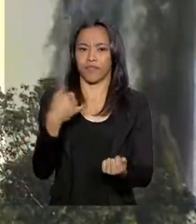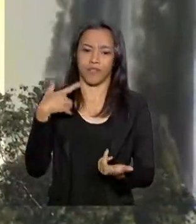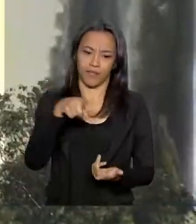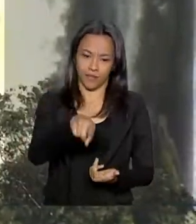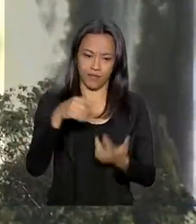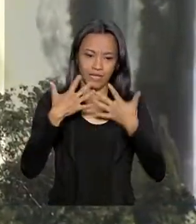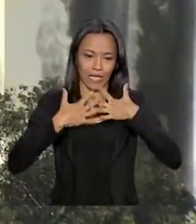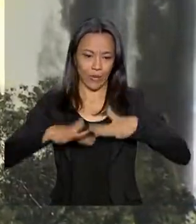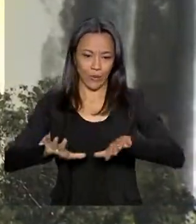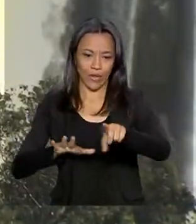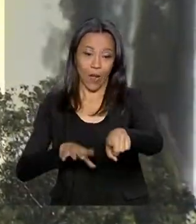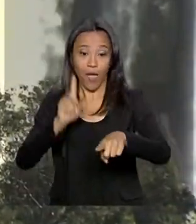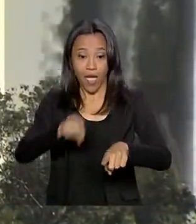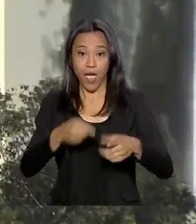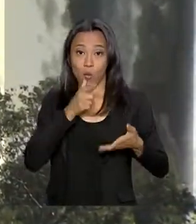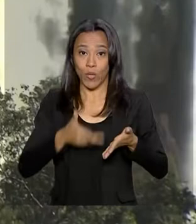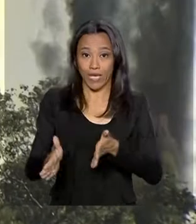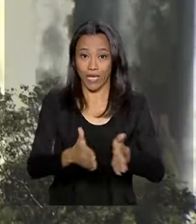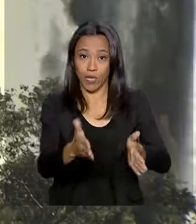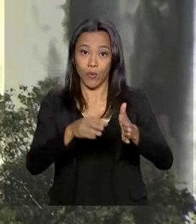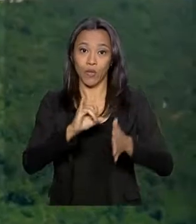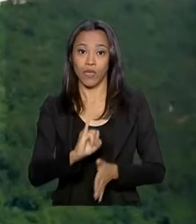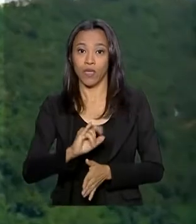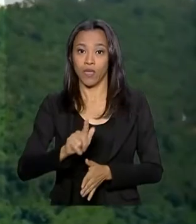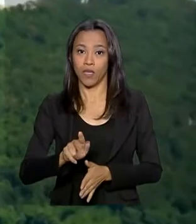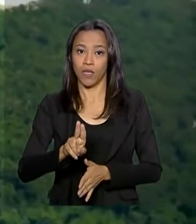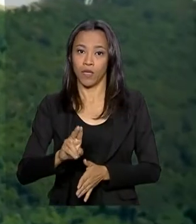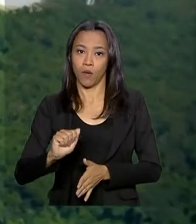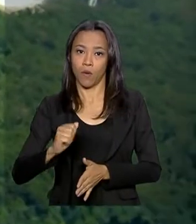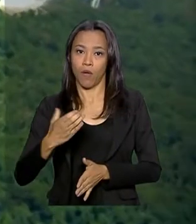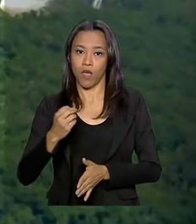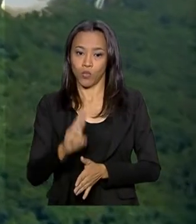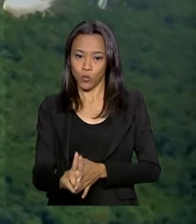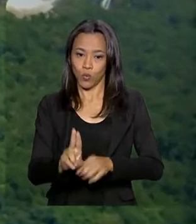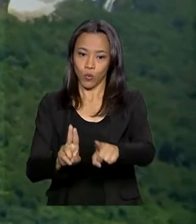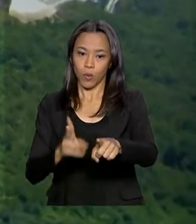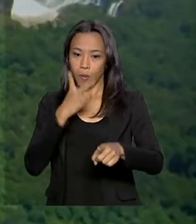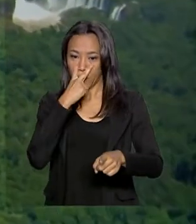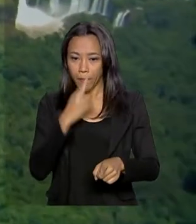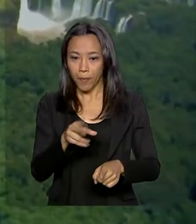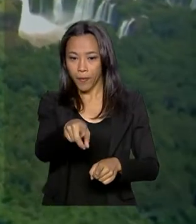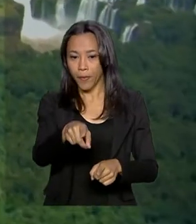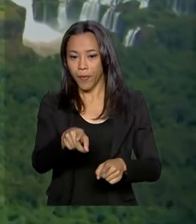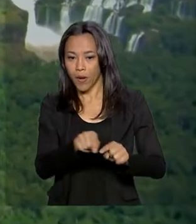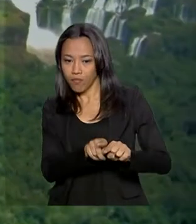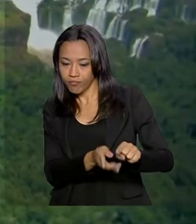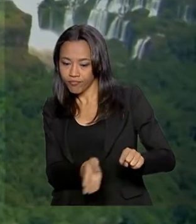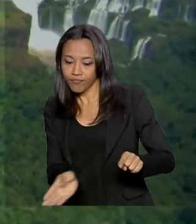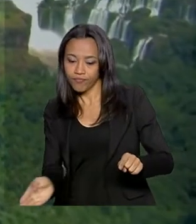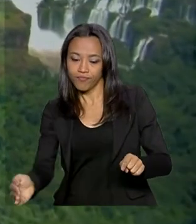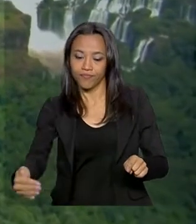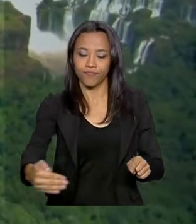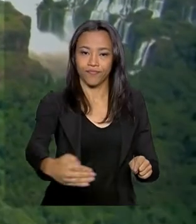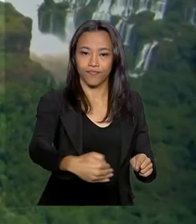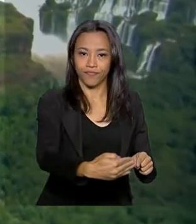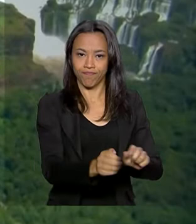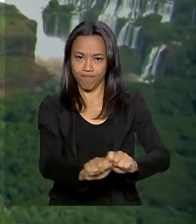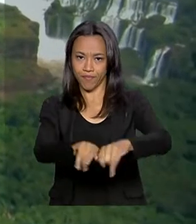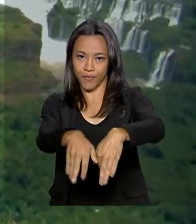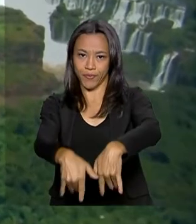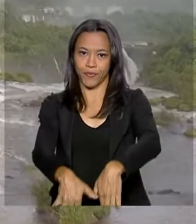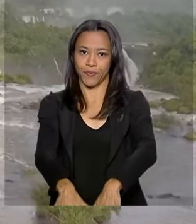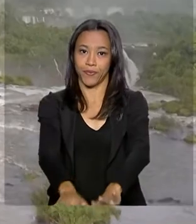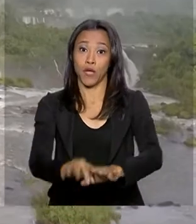formadas pelo Rio Iguaçu numa área rochosa, que tem o formato de uma ferradura de aproximadamente 2.700